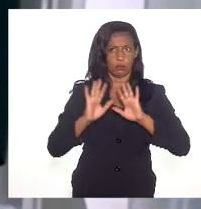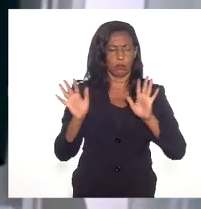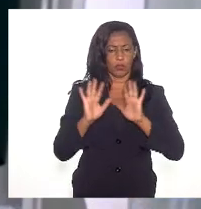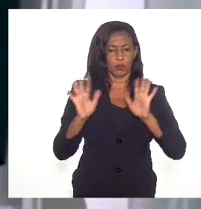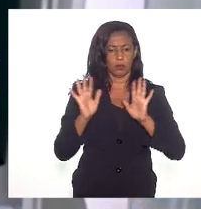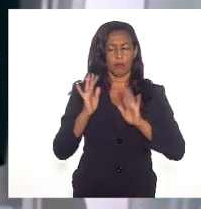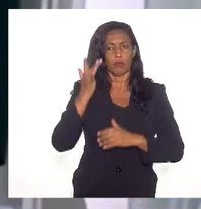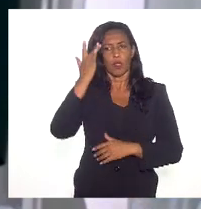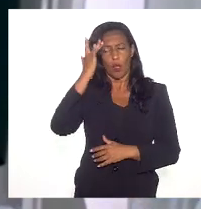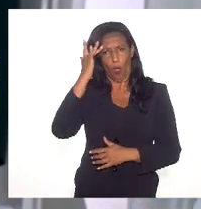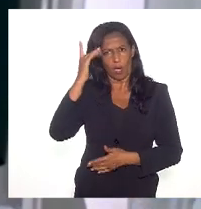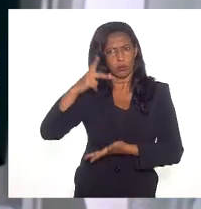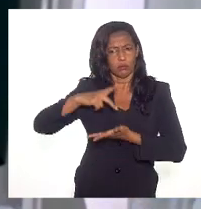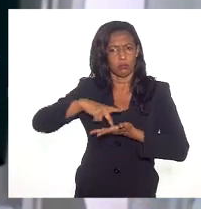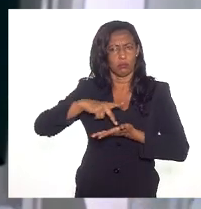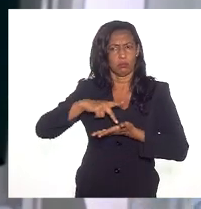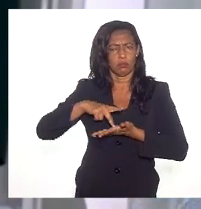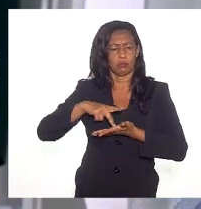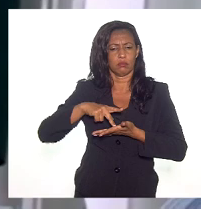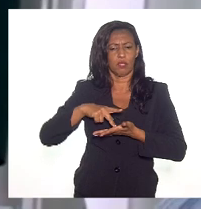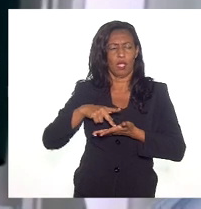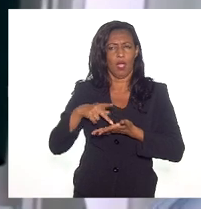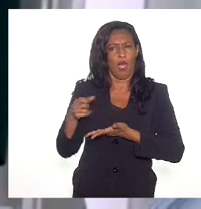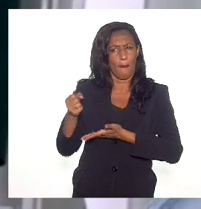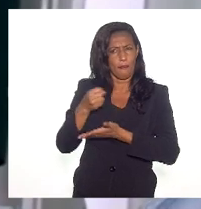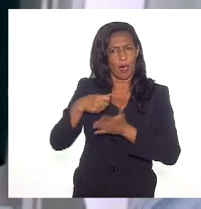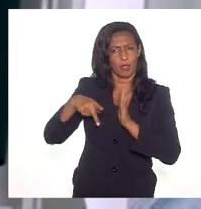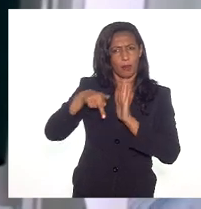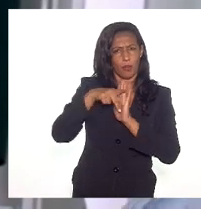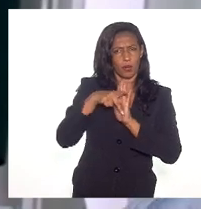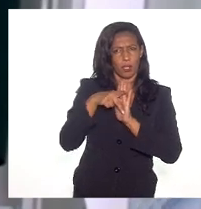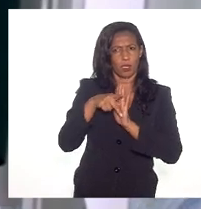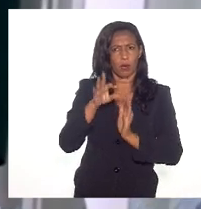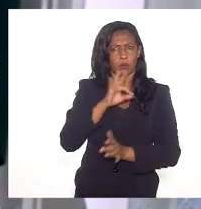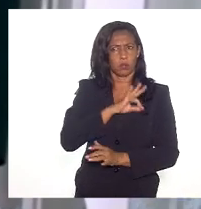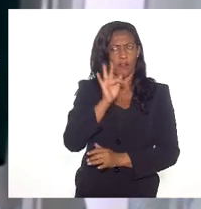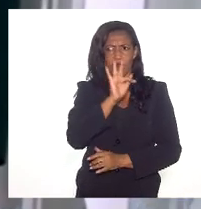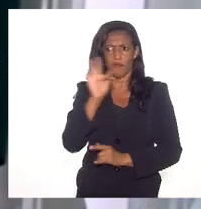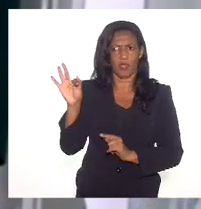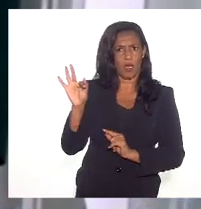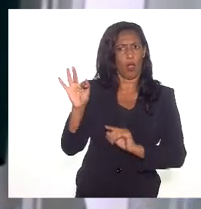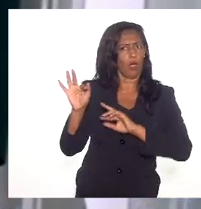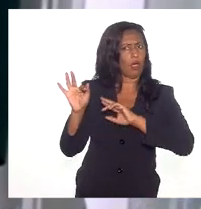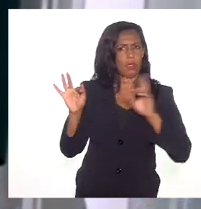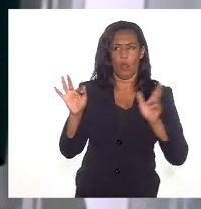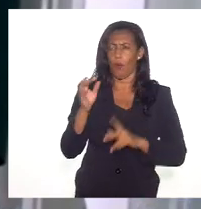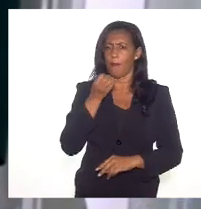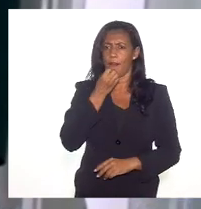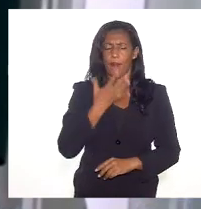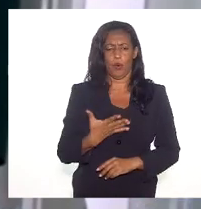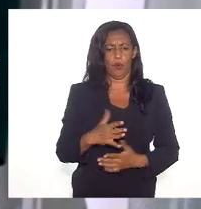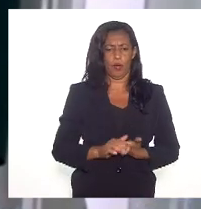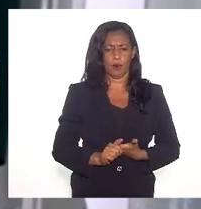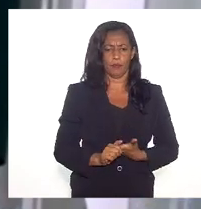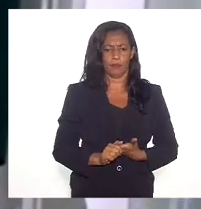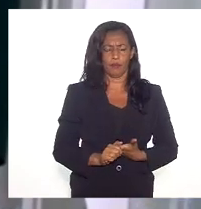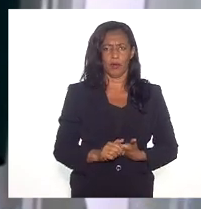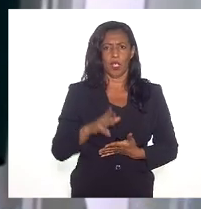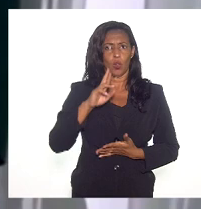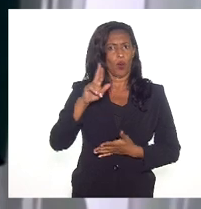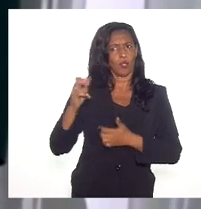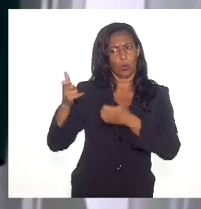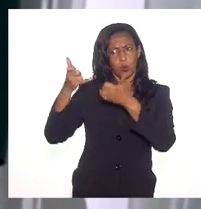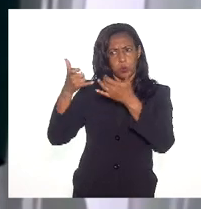eu acho realmente que a fundamentação com base na portaria da Polícia Federal não é boa. E Márcio não está apenas na justificativa,